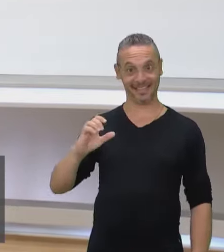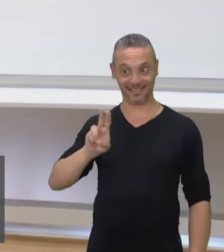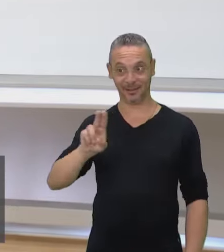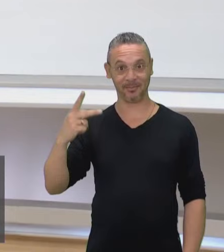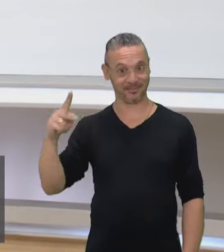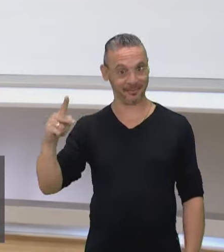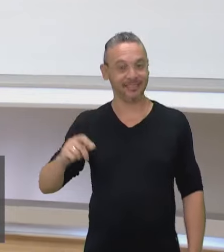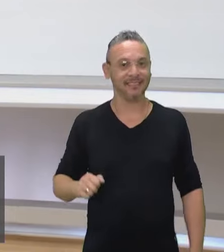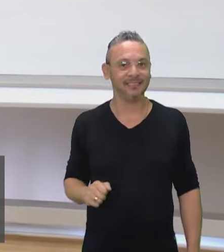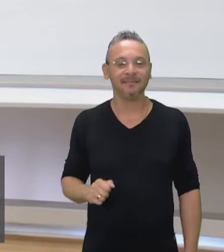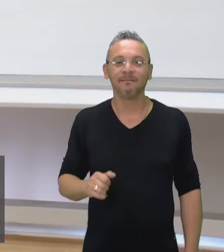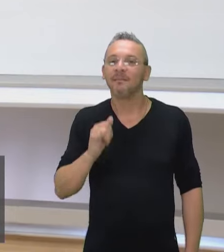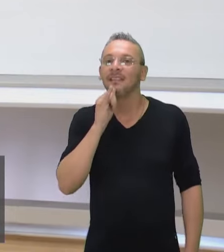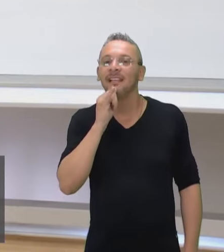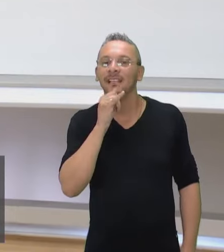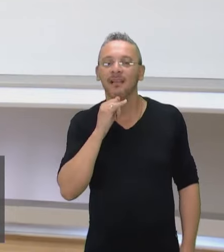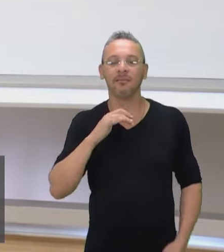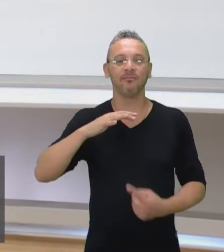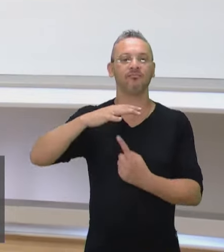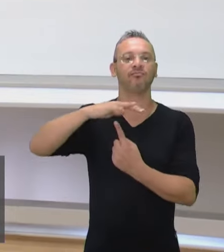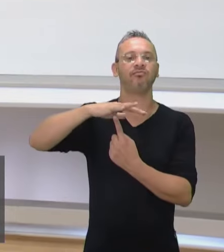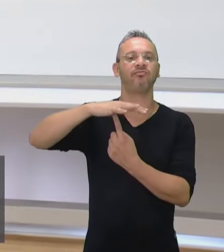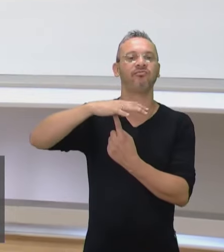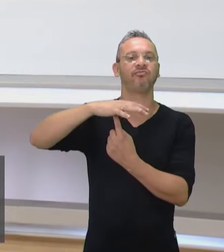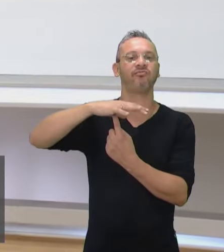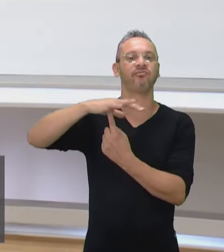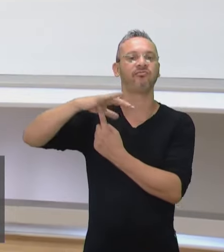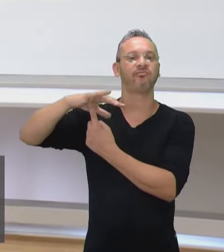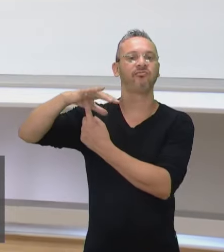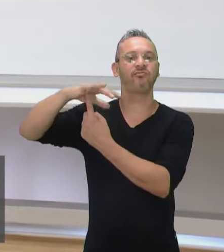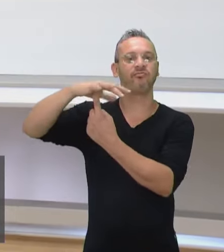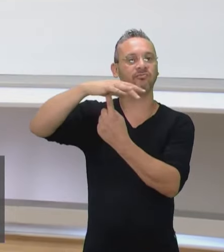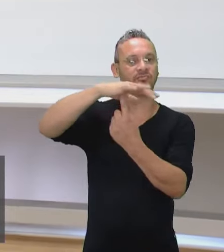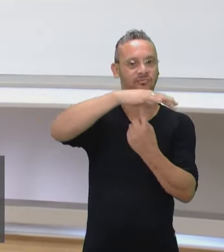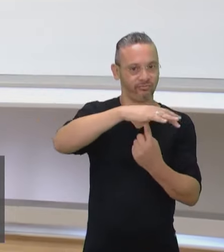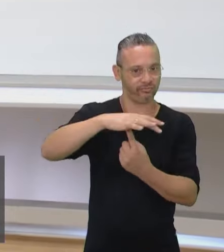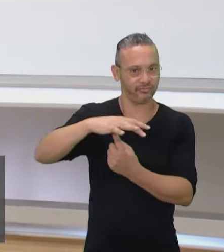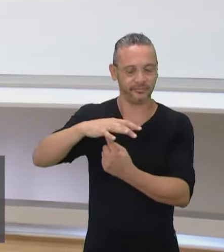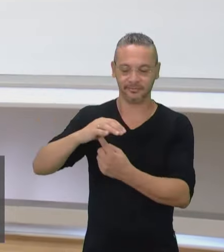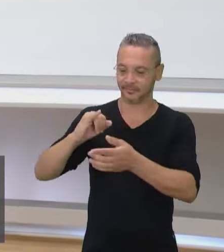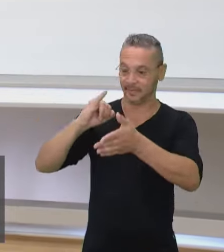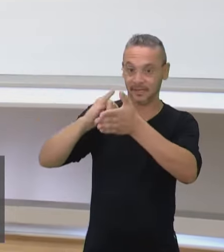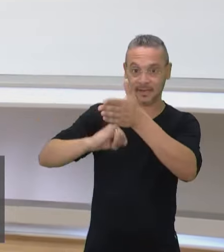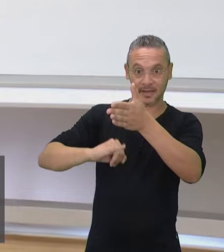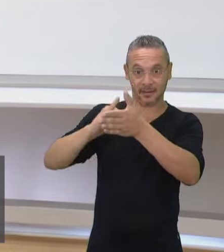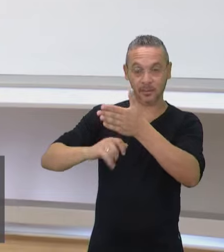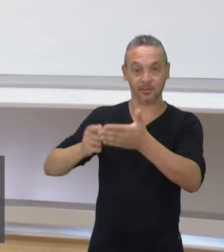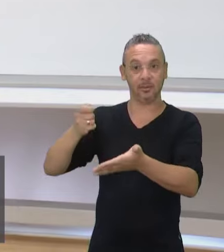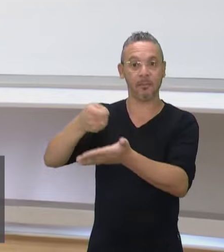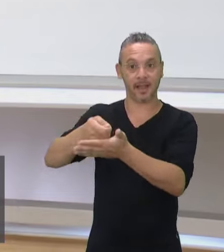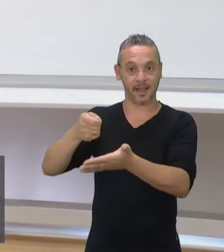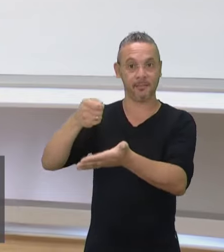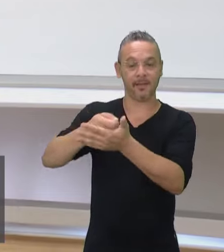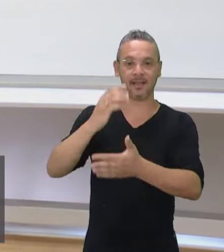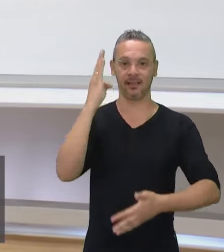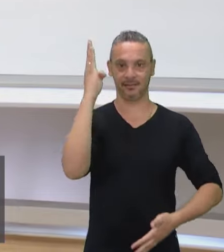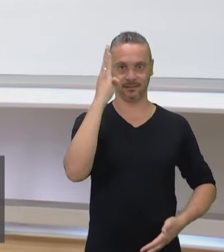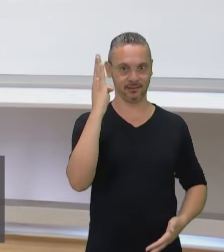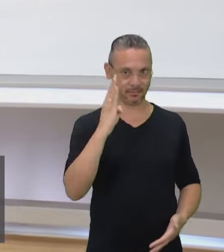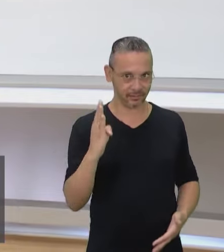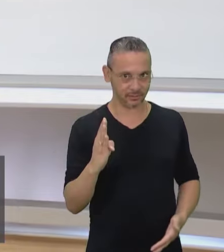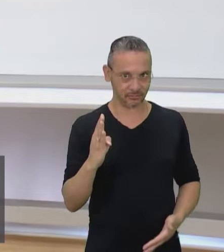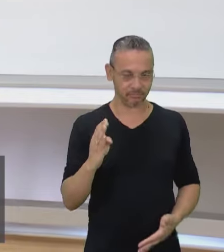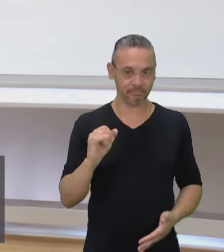grandes taxações, os helicópteros, se você tiver um helicóptero, ele não vai ser taxado no Brasil, né,